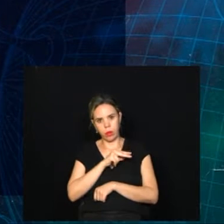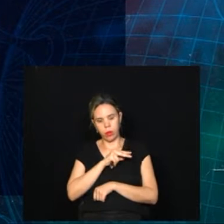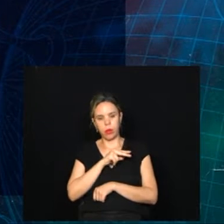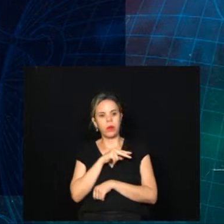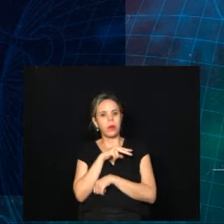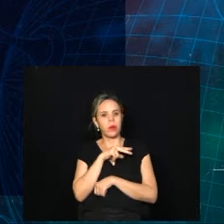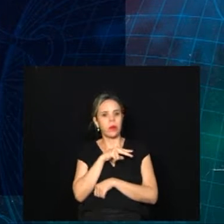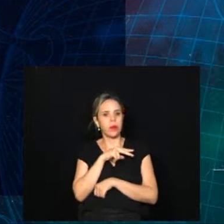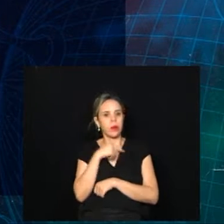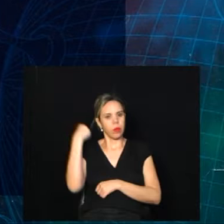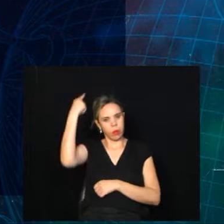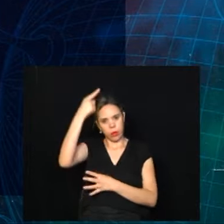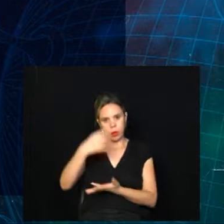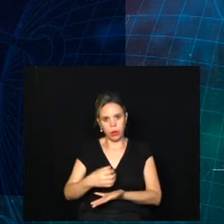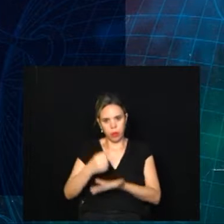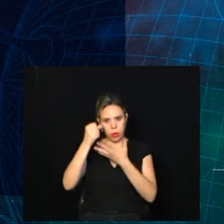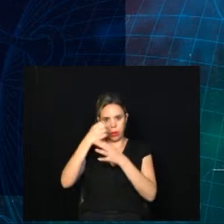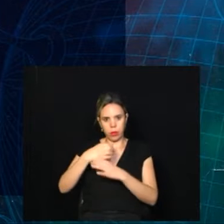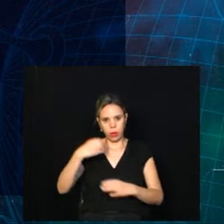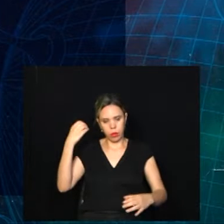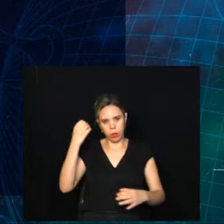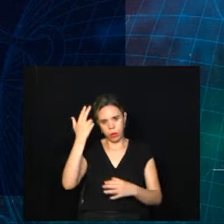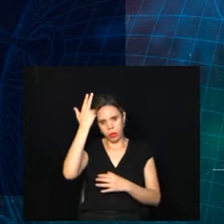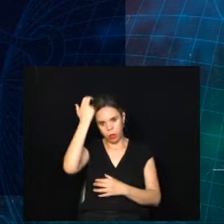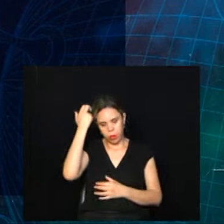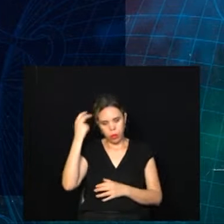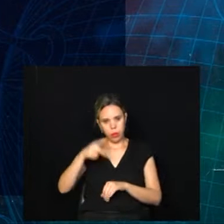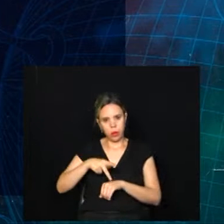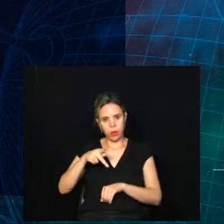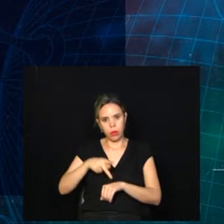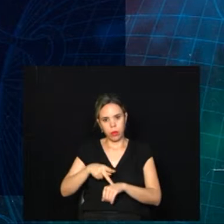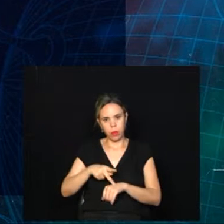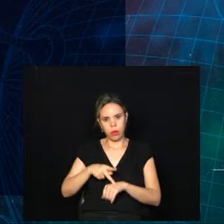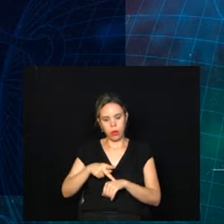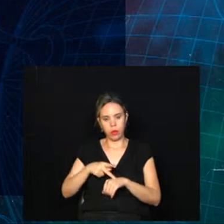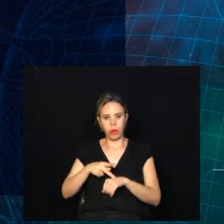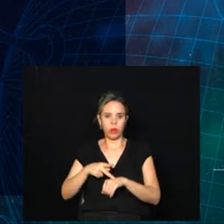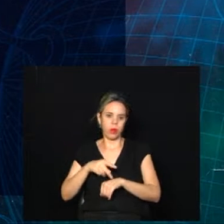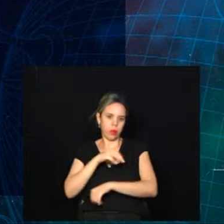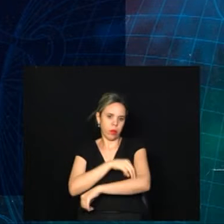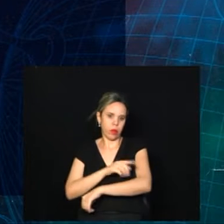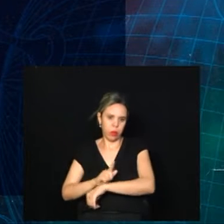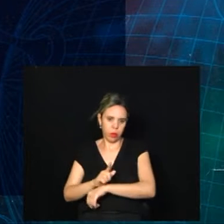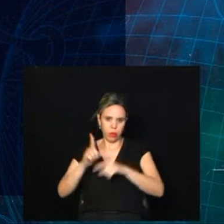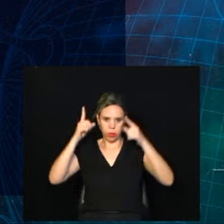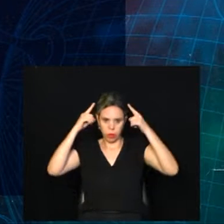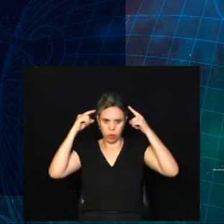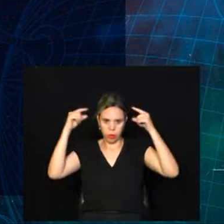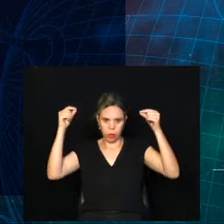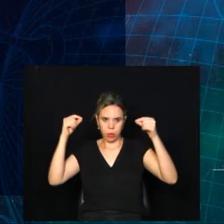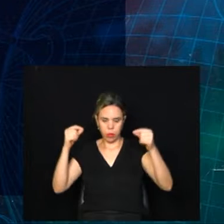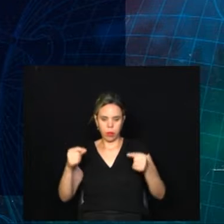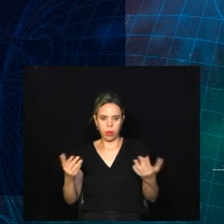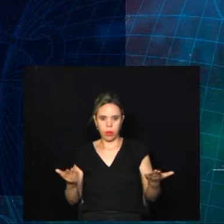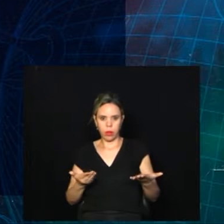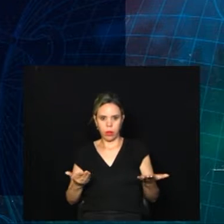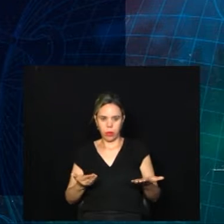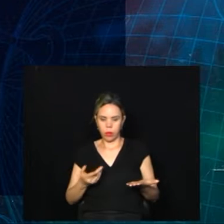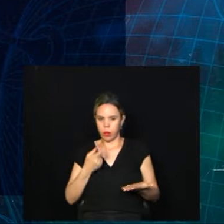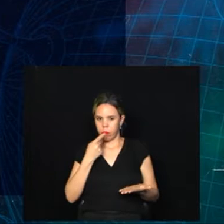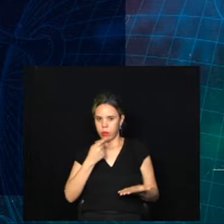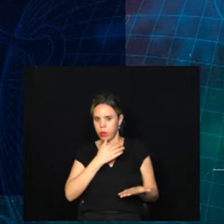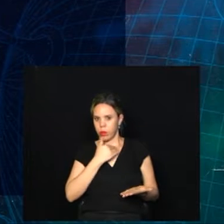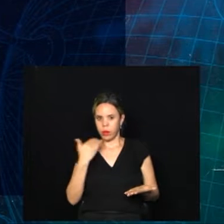Nogueira, Santo Antônio de Posse, Engenheiro Coelho, Pedreira, Morungaba e Olambra. Agora a gente já vai falar